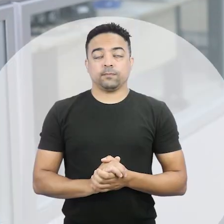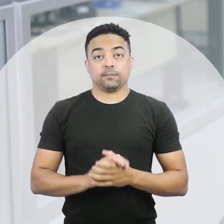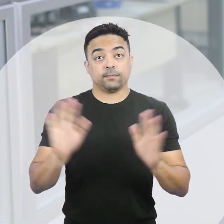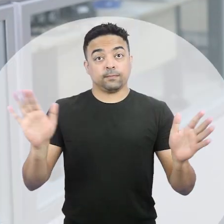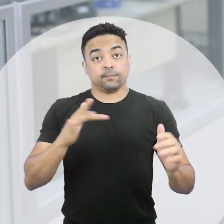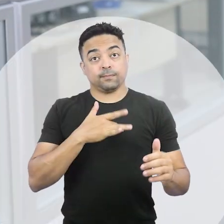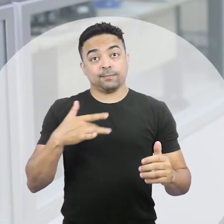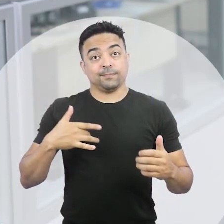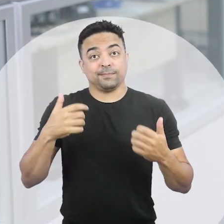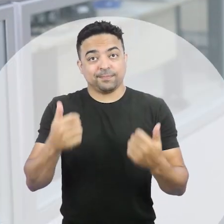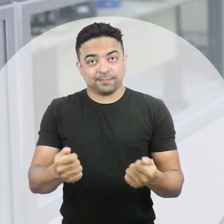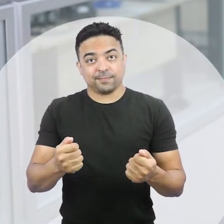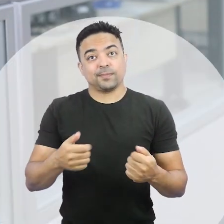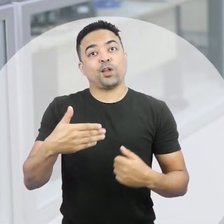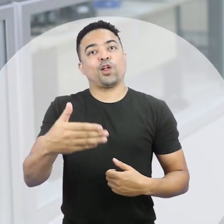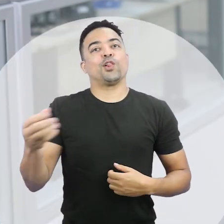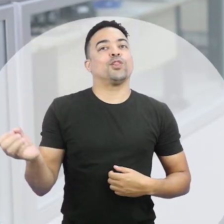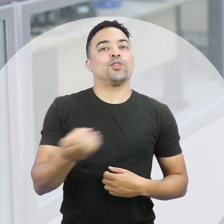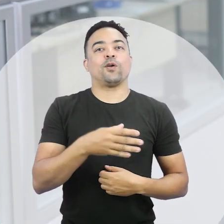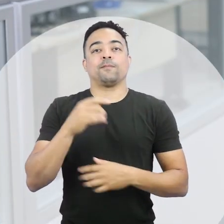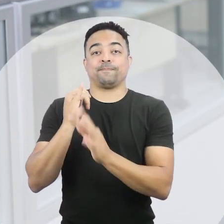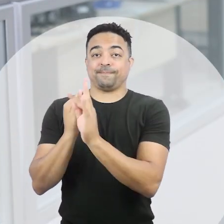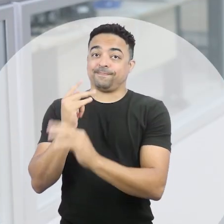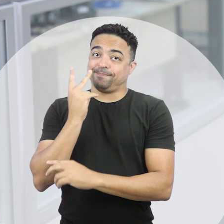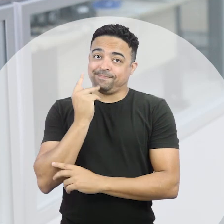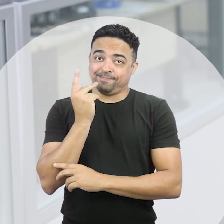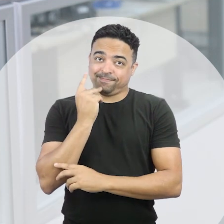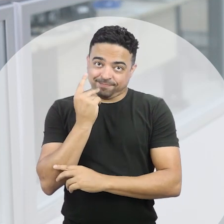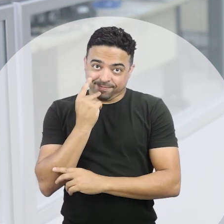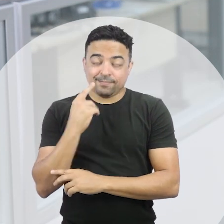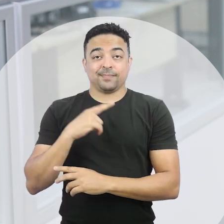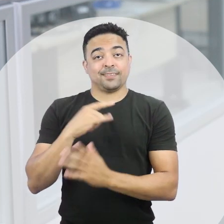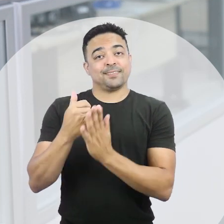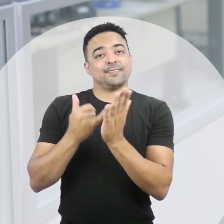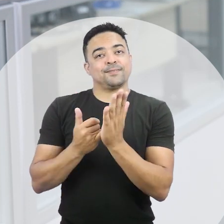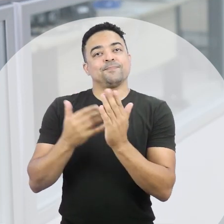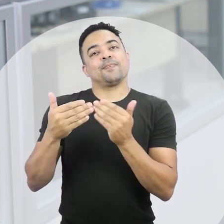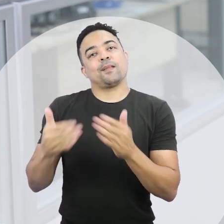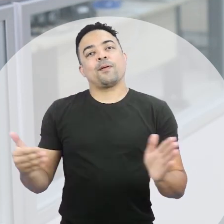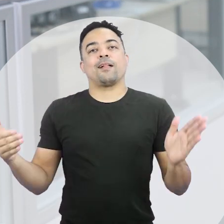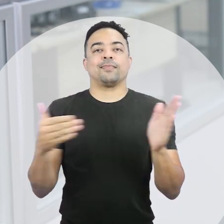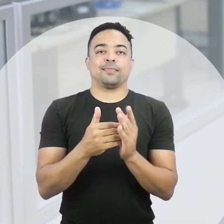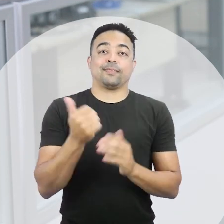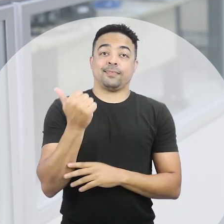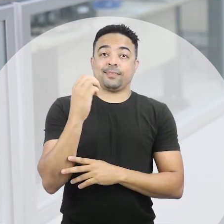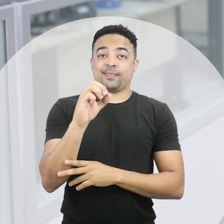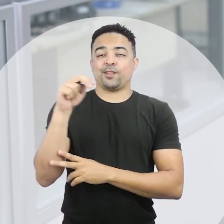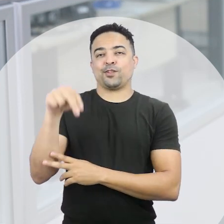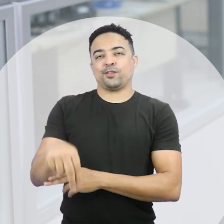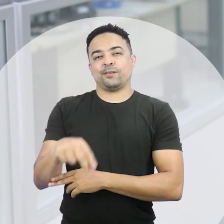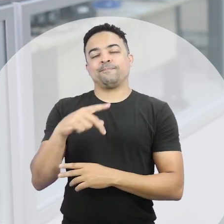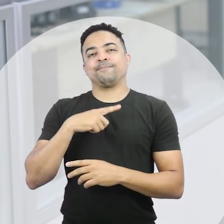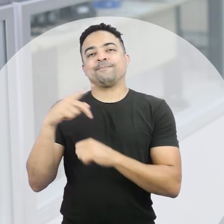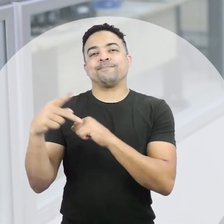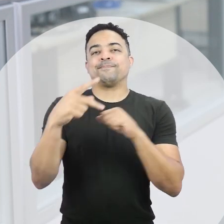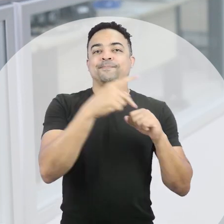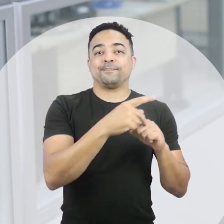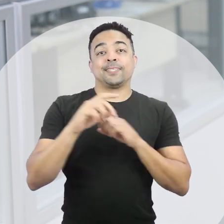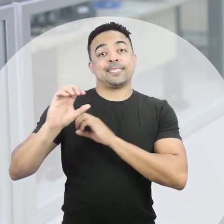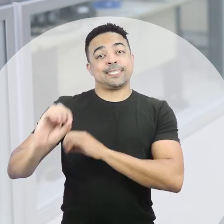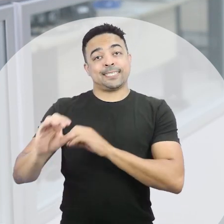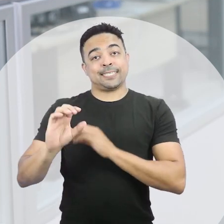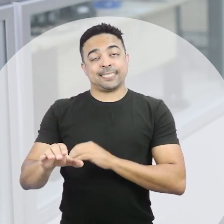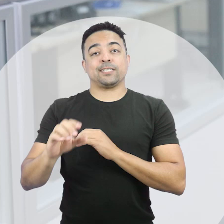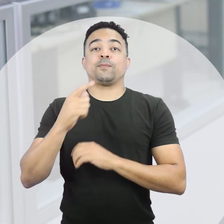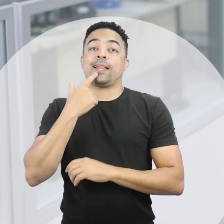Oi gente tudo bem Vamos de oportunidade o campus de Fortaleza do IFCE está com inscrições abertas até 10 de novembro para as especializações